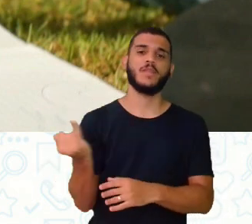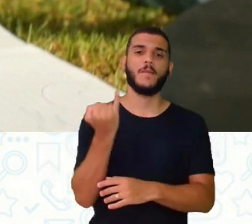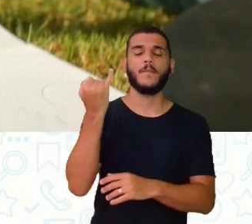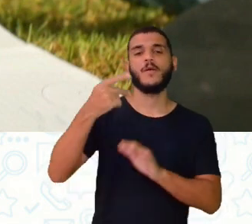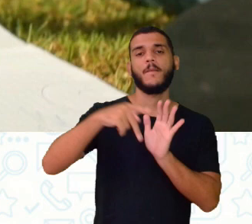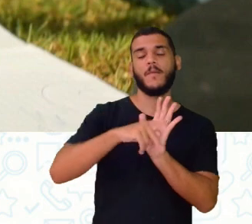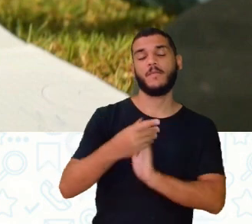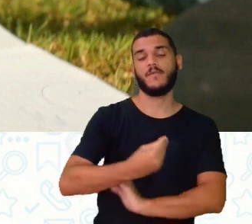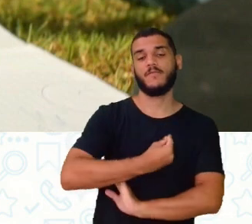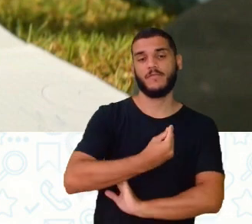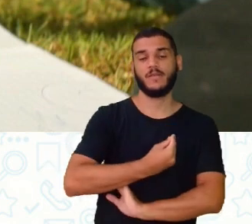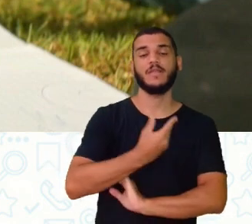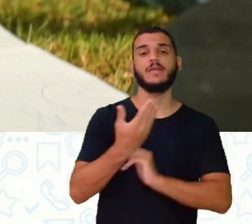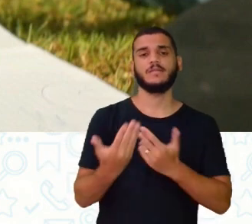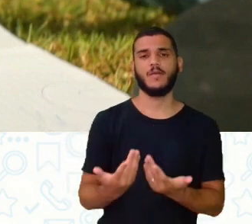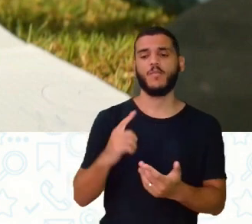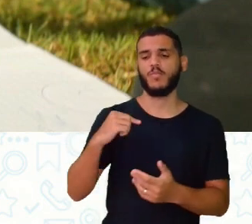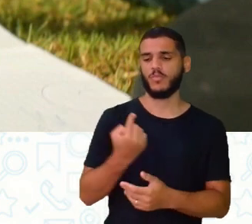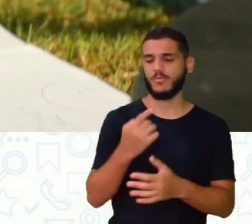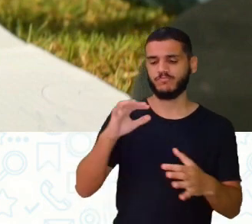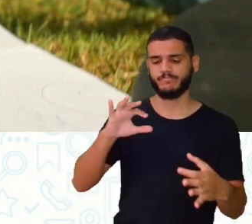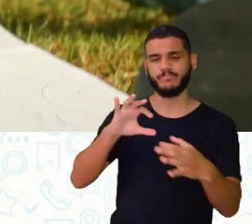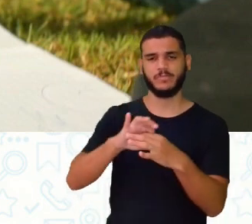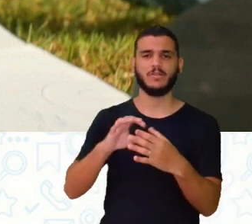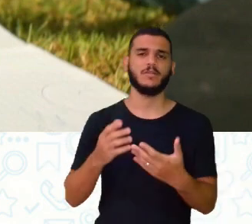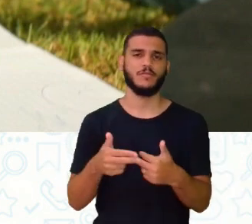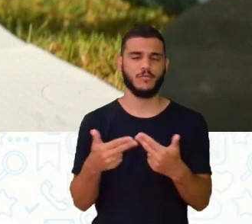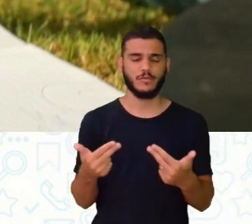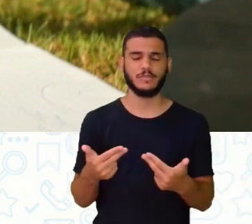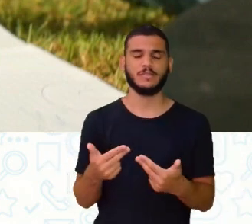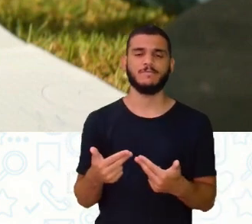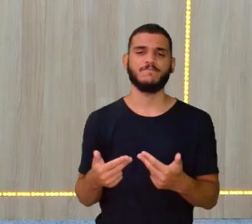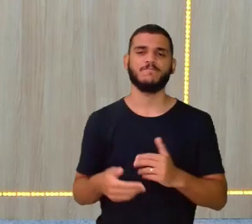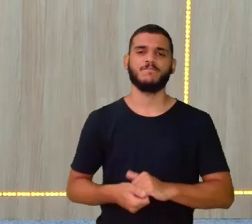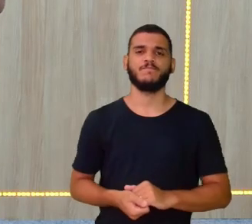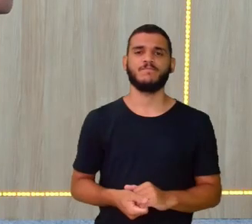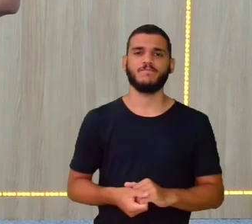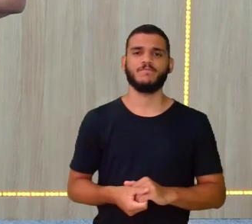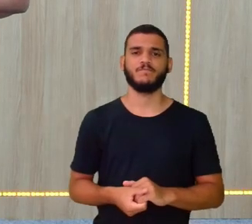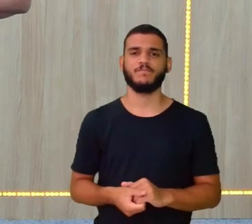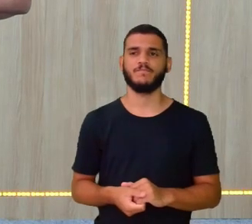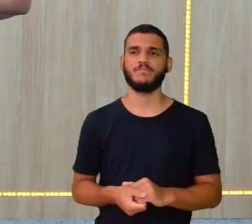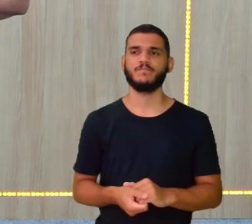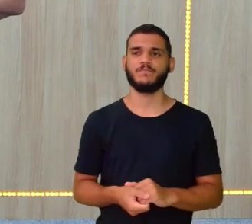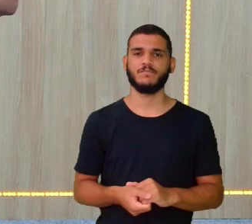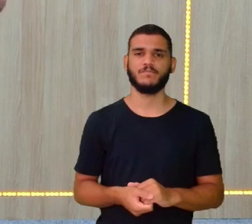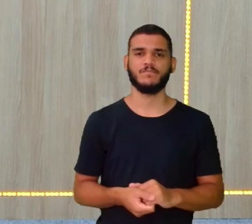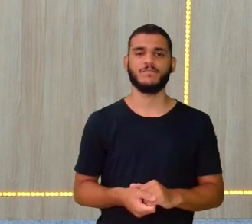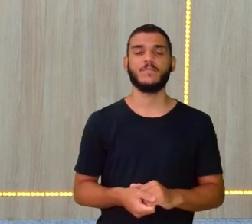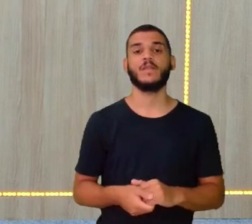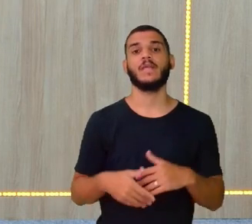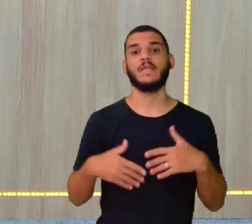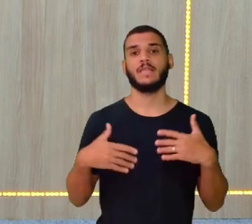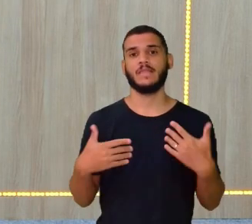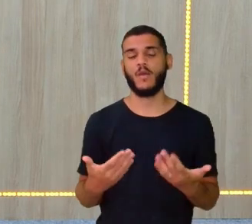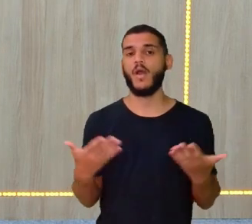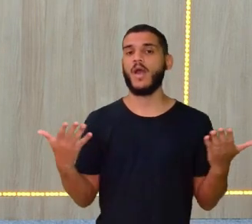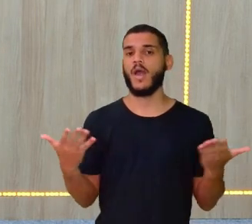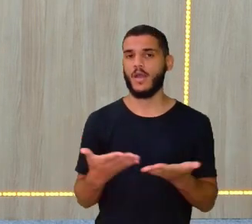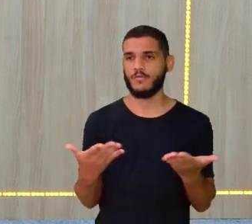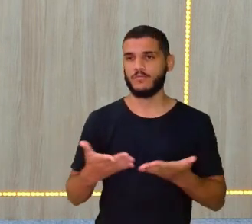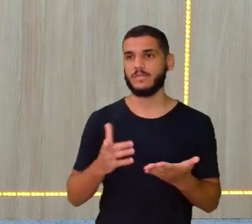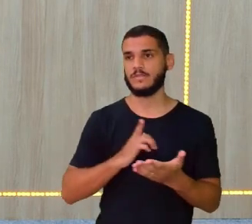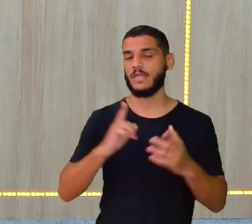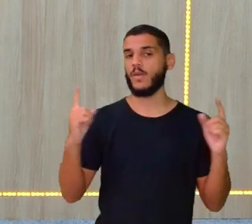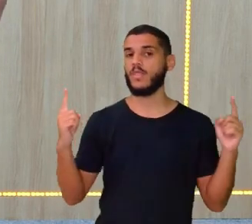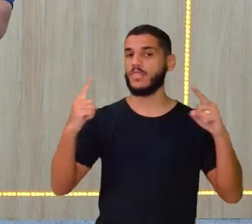nossa vida, não é? A gente se conectar com aquilo que nós temos. Então, vamos lá. Agora eu deixo para